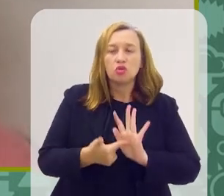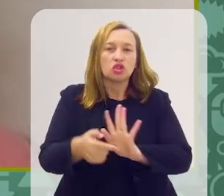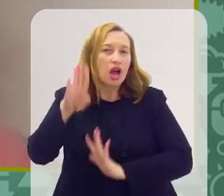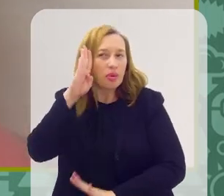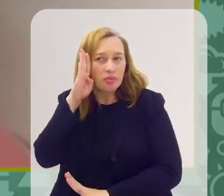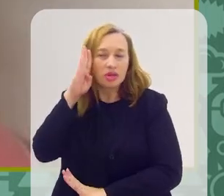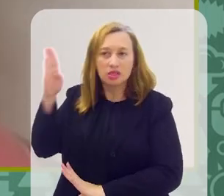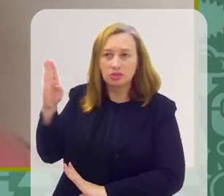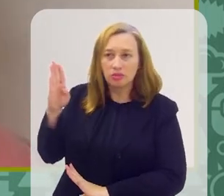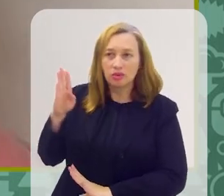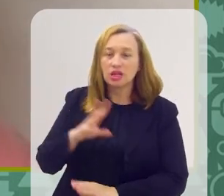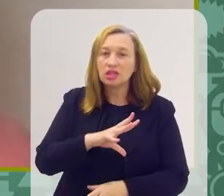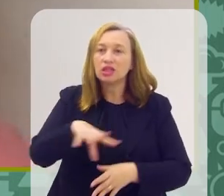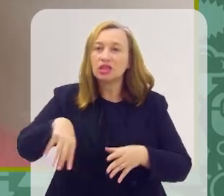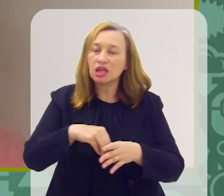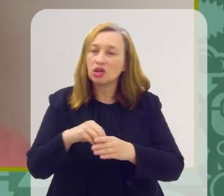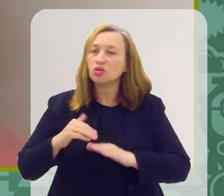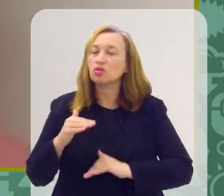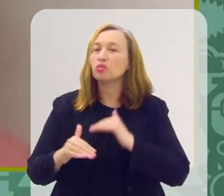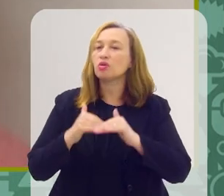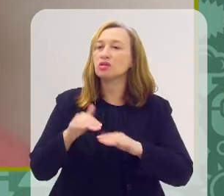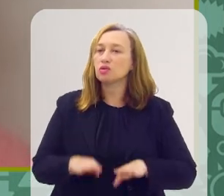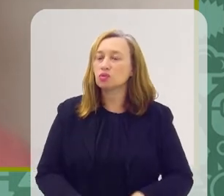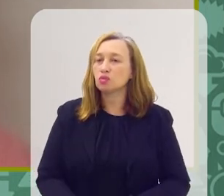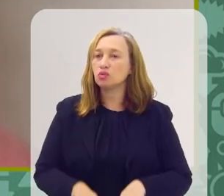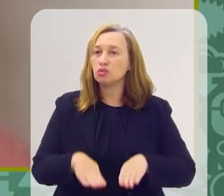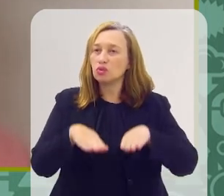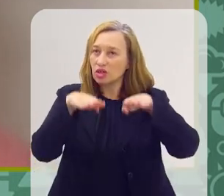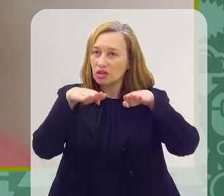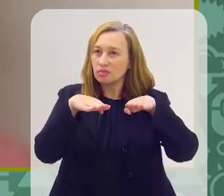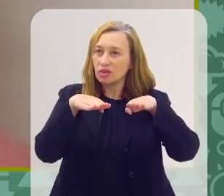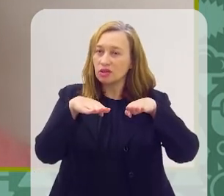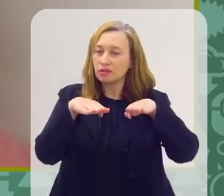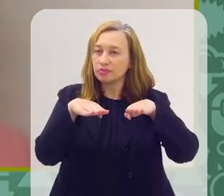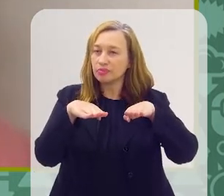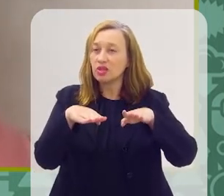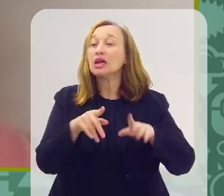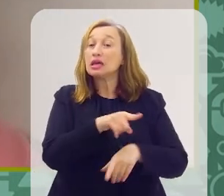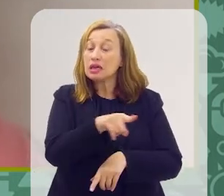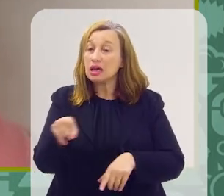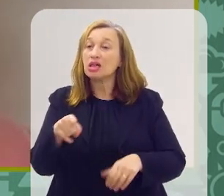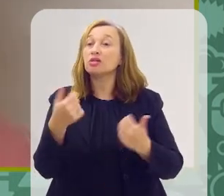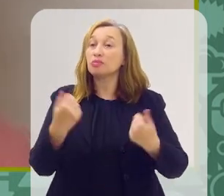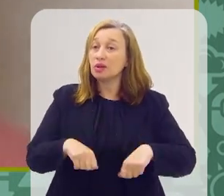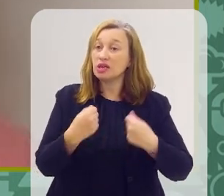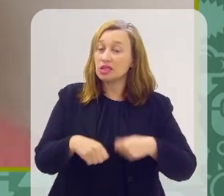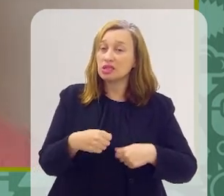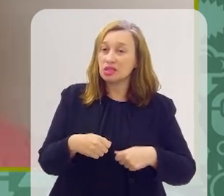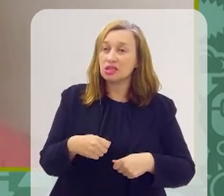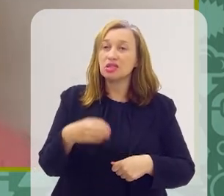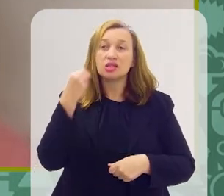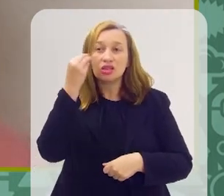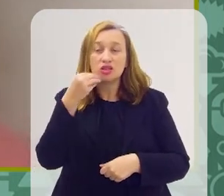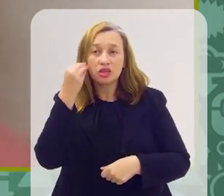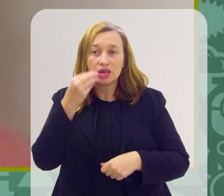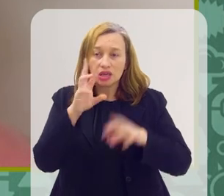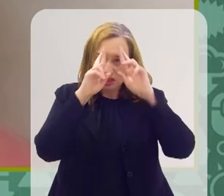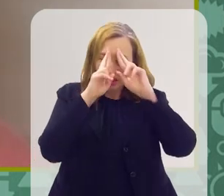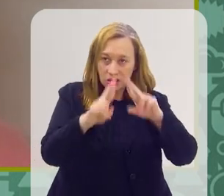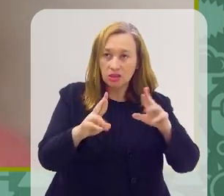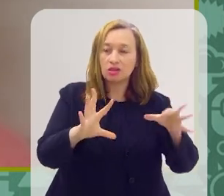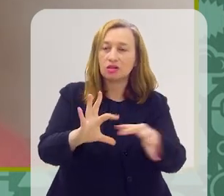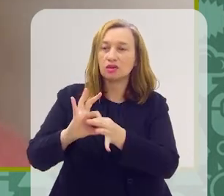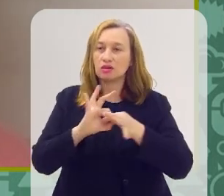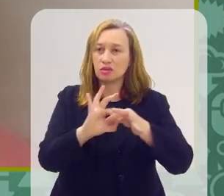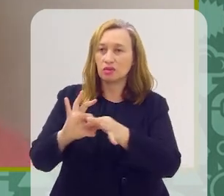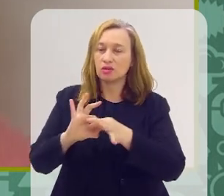e mostrar ali, principalmente dentro desse processo ali do crescimento da infância, que eles precisam conviver de maneira